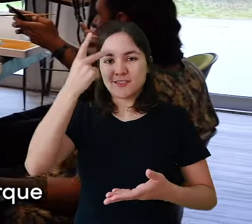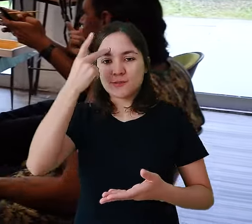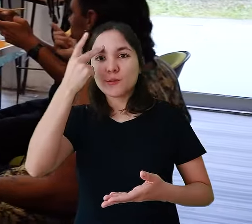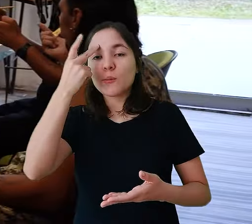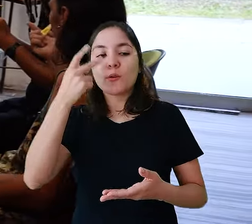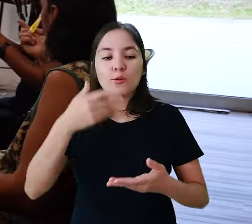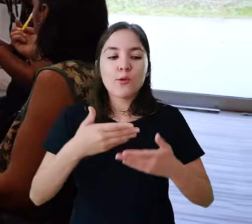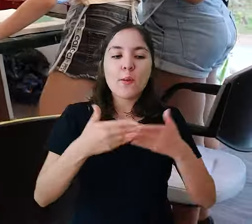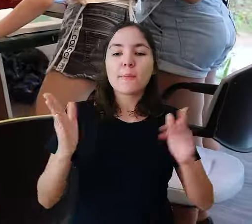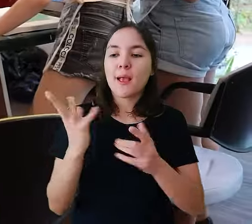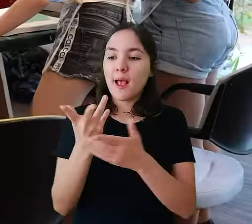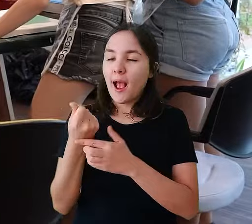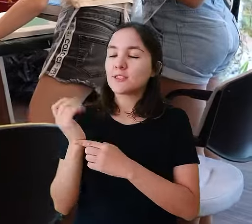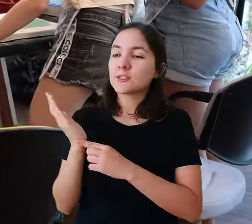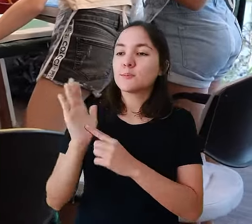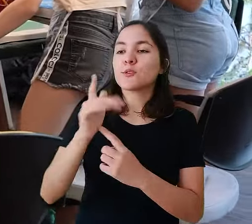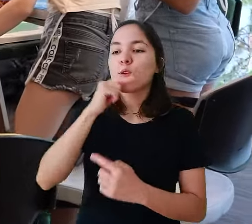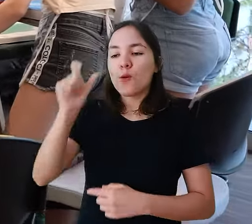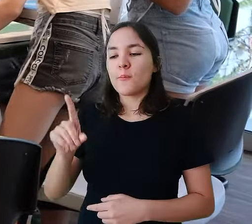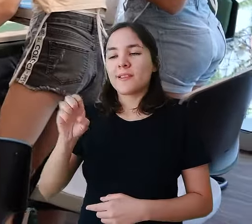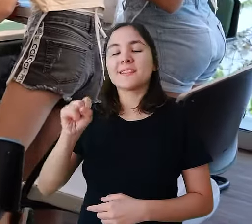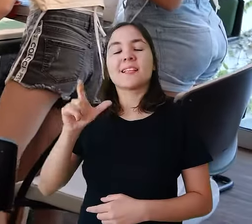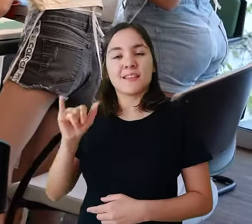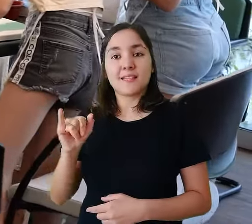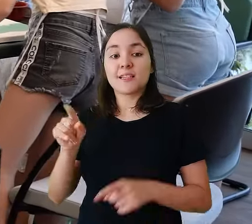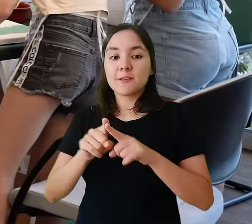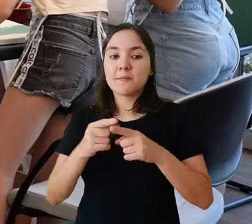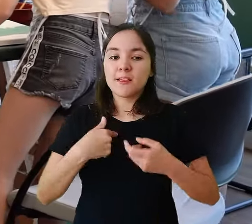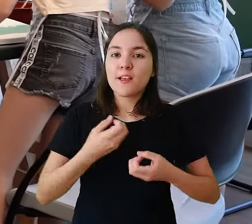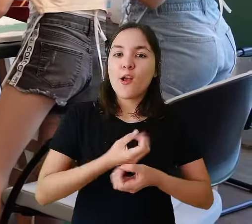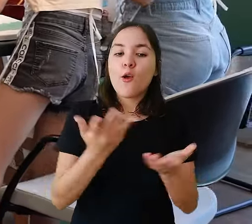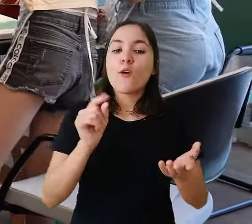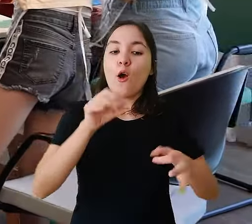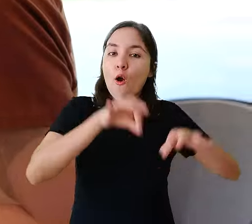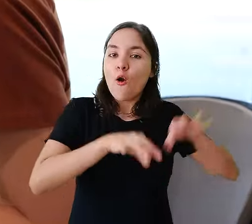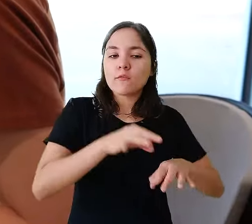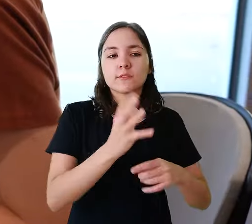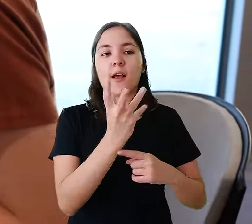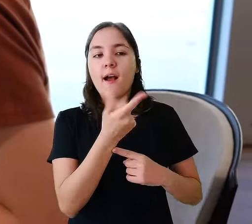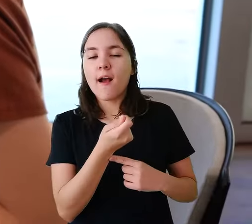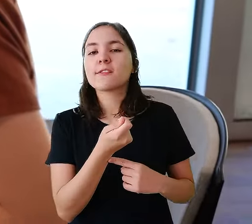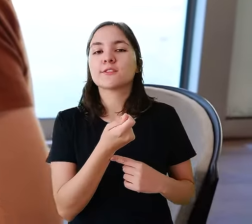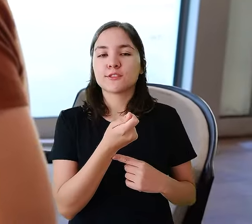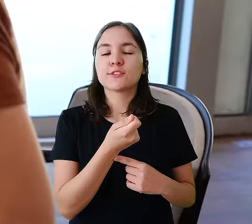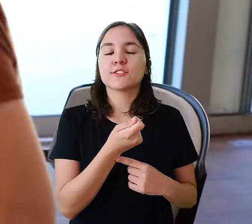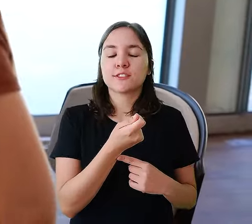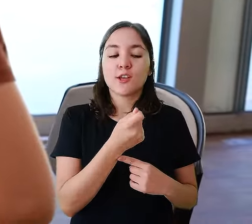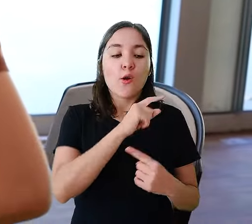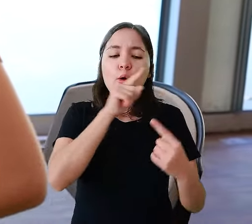Cultura do Parque em São Paulo para abrir a exposição Para os Guardados do artista Desali, e também a gente dá oficinas de